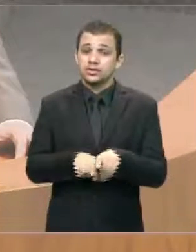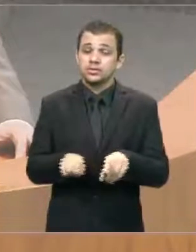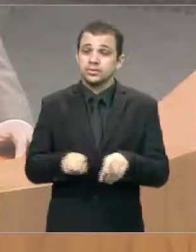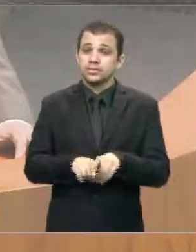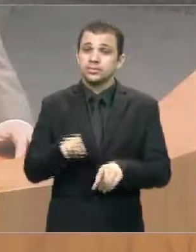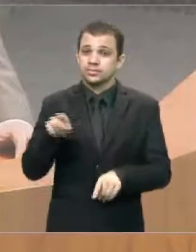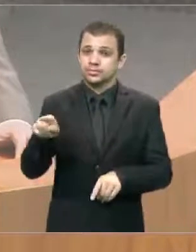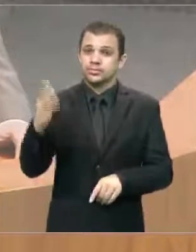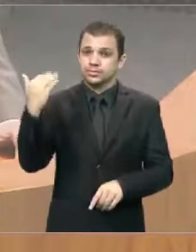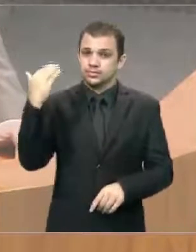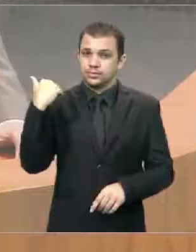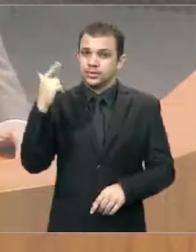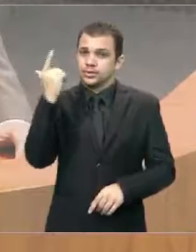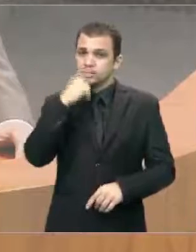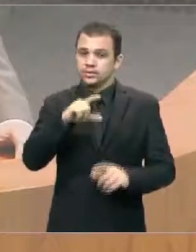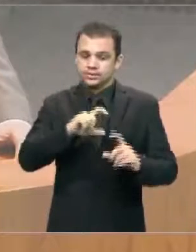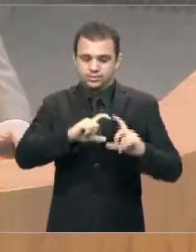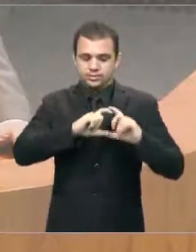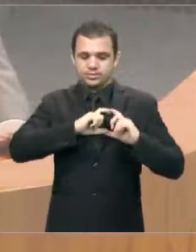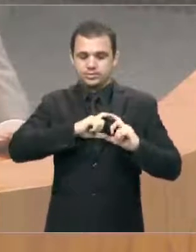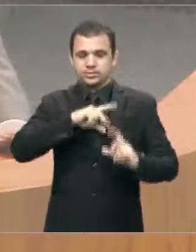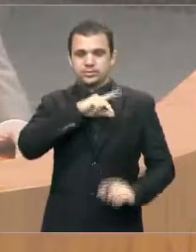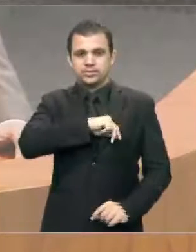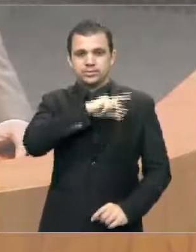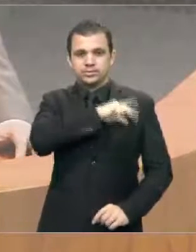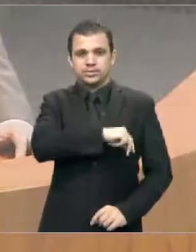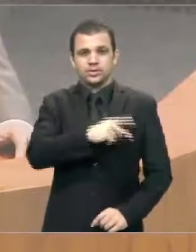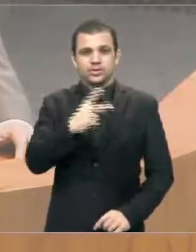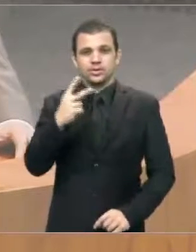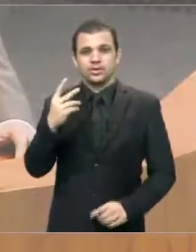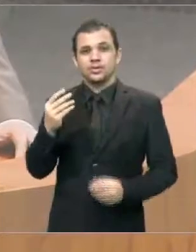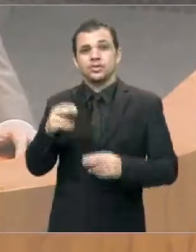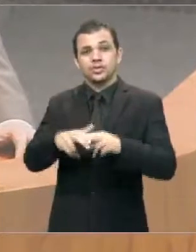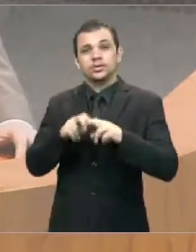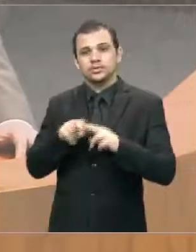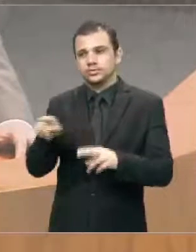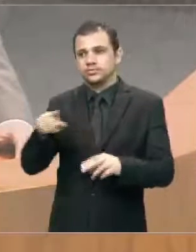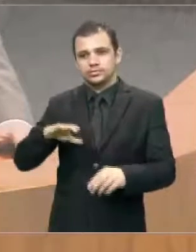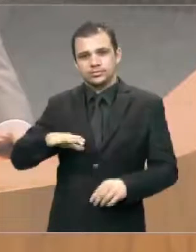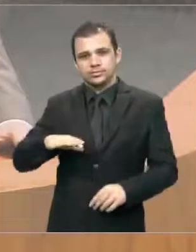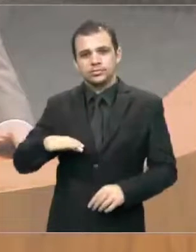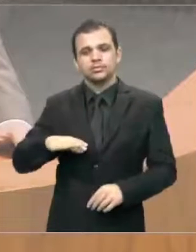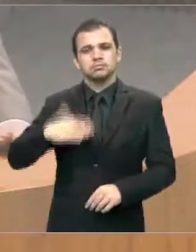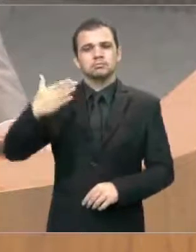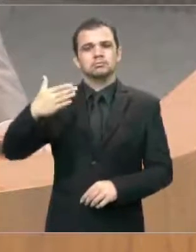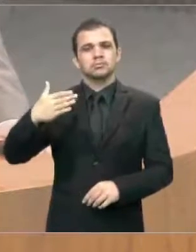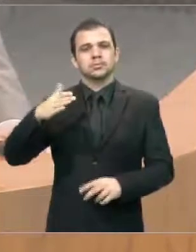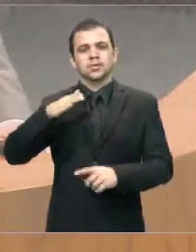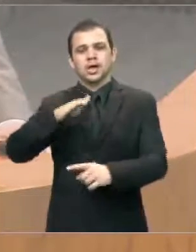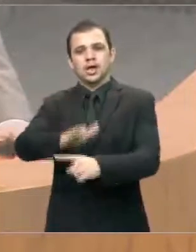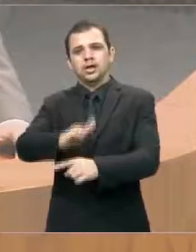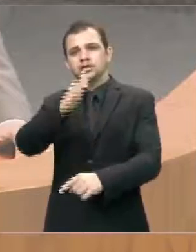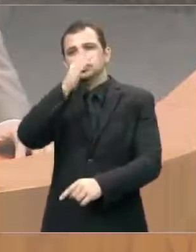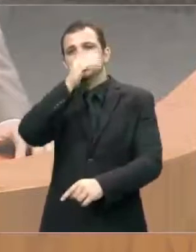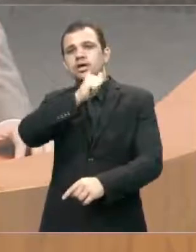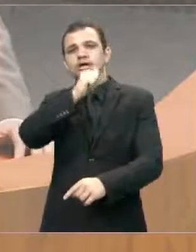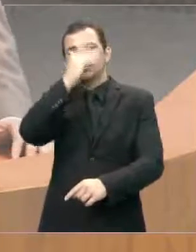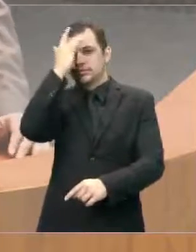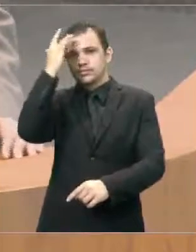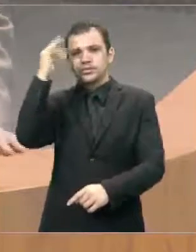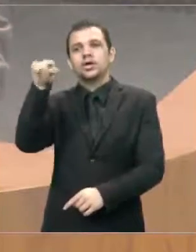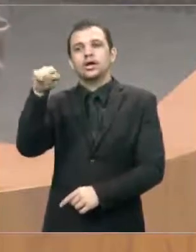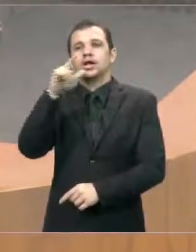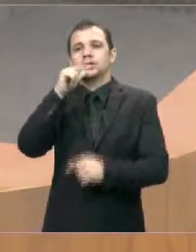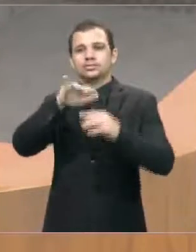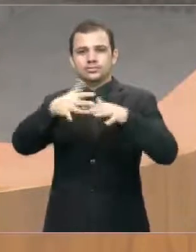de bravura em dois episódios onde ele conseguiu o salvamento de pessoas na orla de São